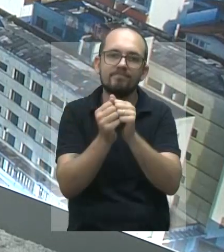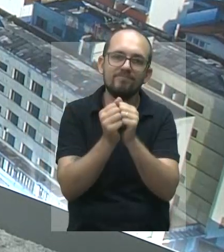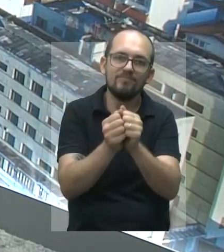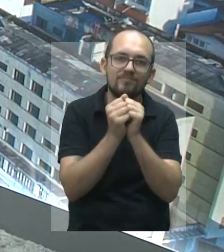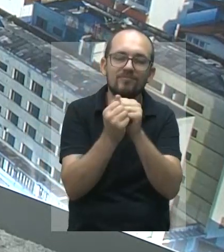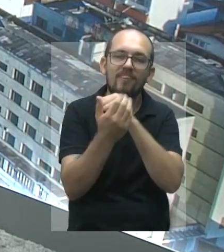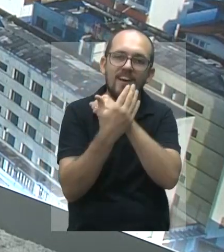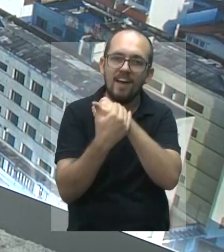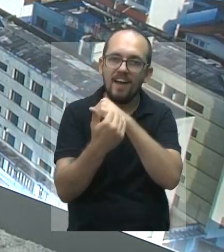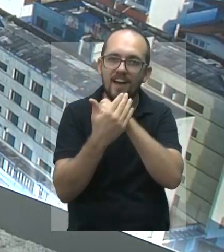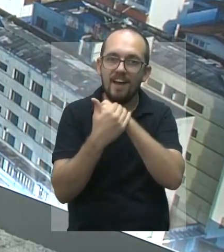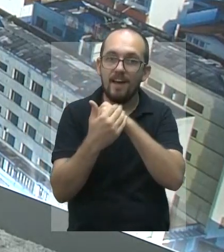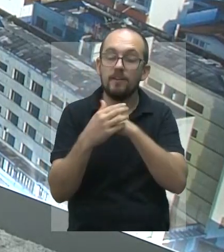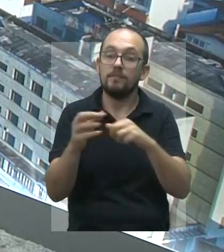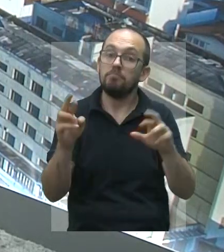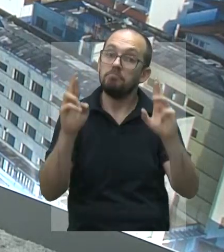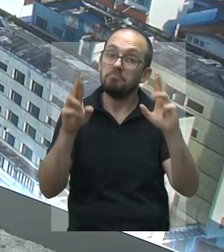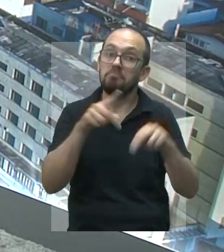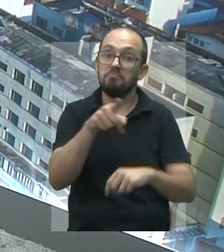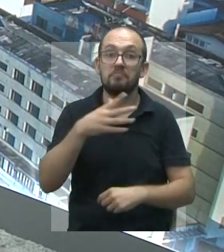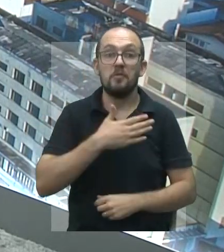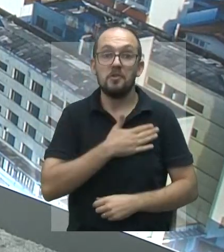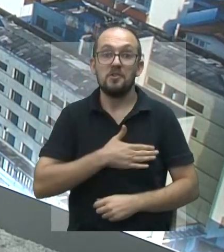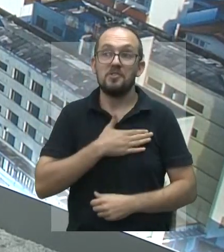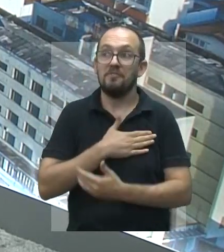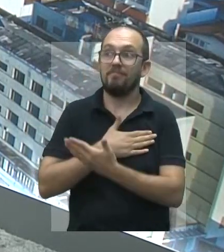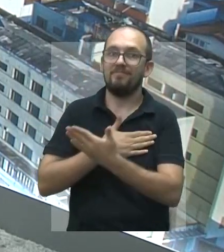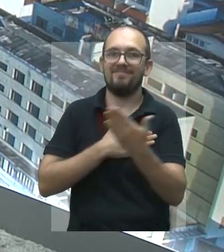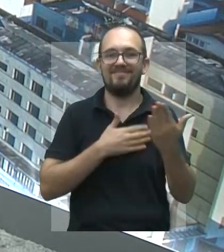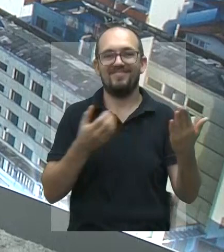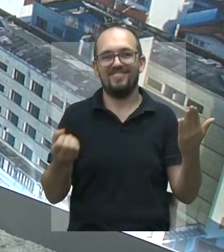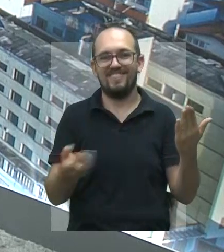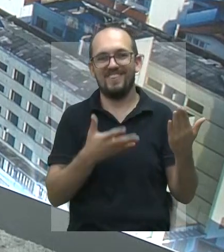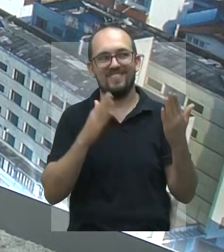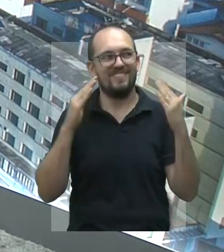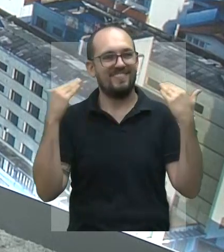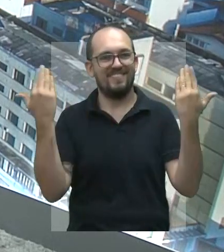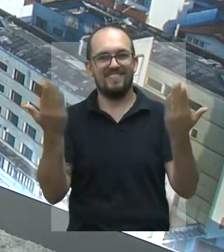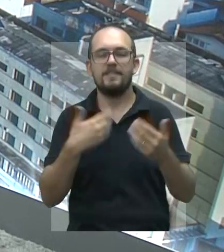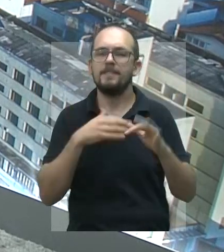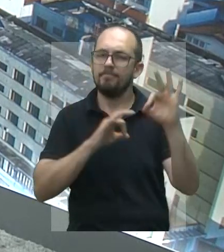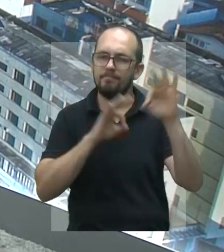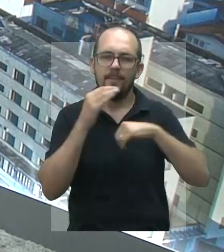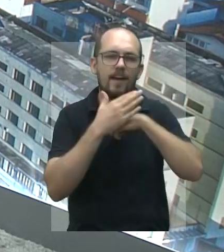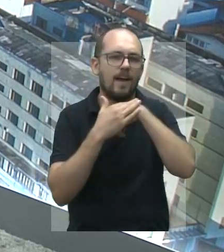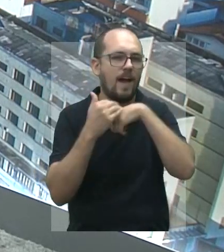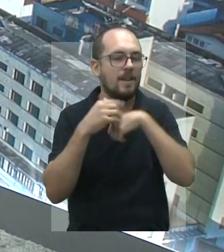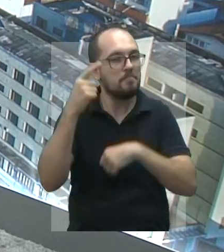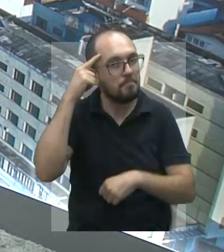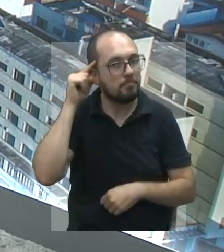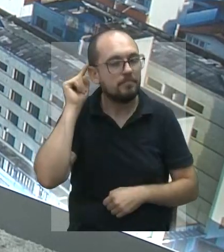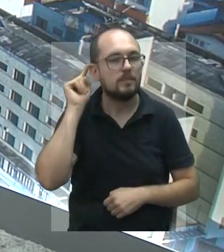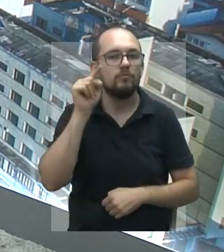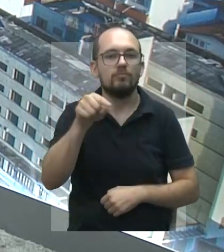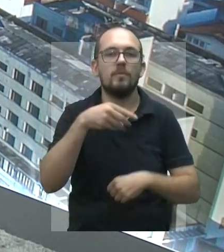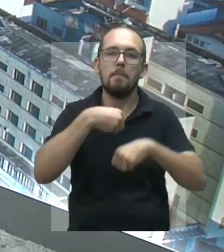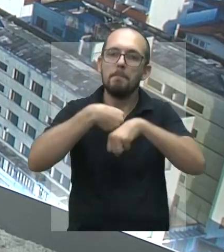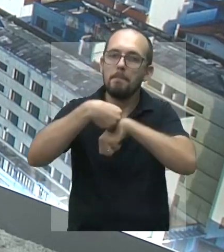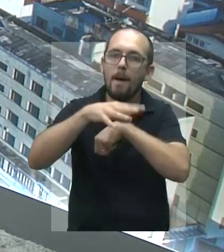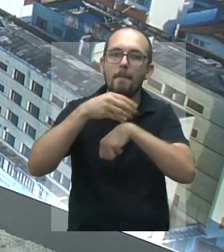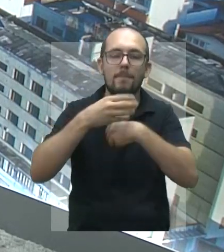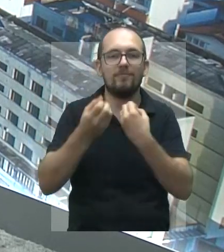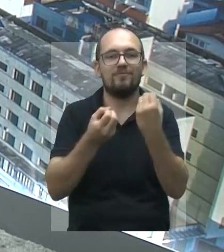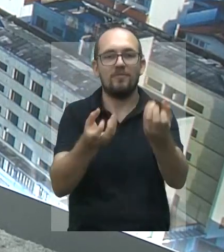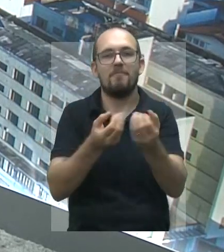carinho da sua audiência. Espero que você tenha gostado do nosso estúdio novo. A gente fez com todo carinho, sempre pensando em trazer, em levar o